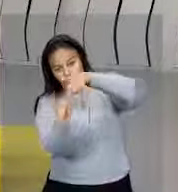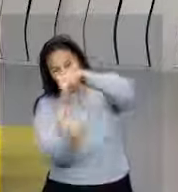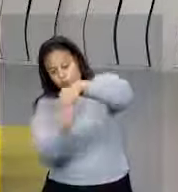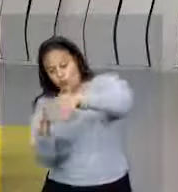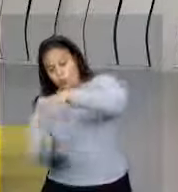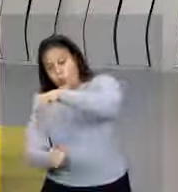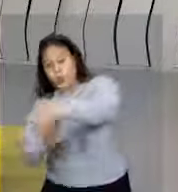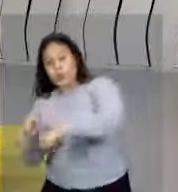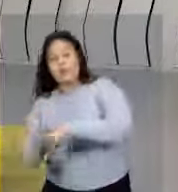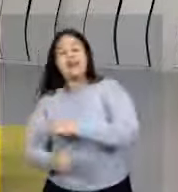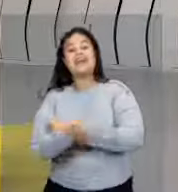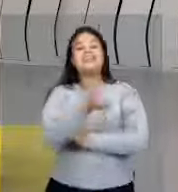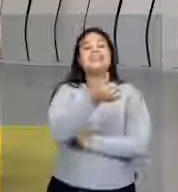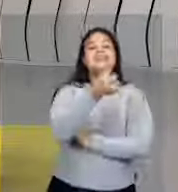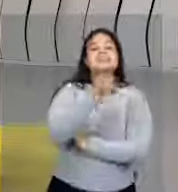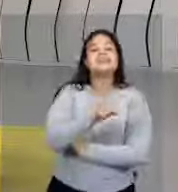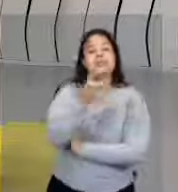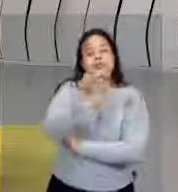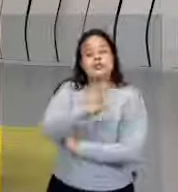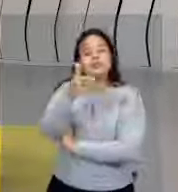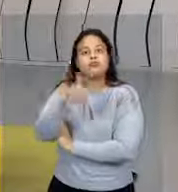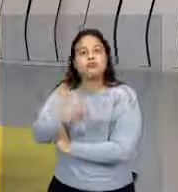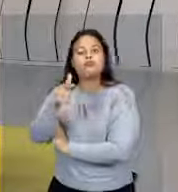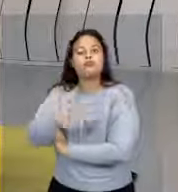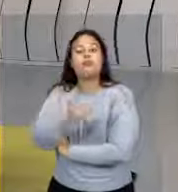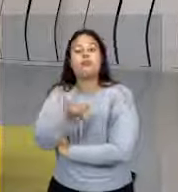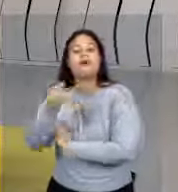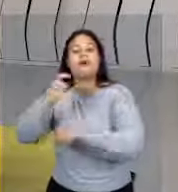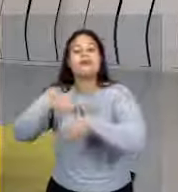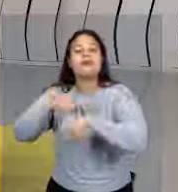60 vezes durante um segundo.